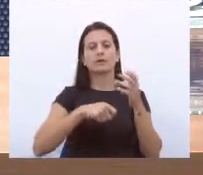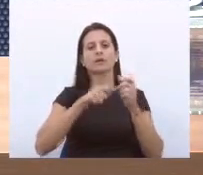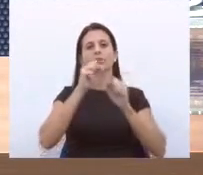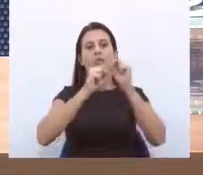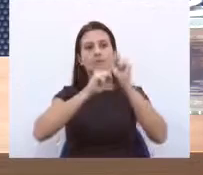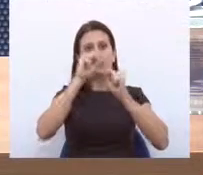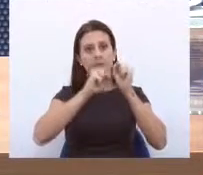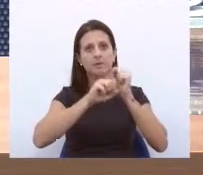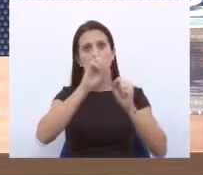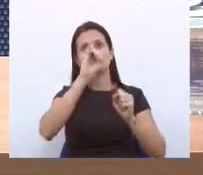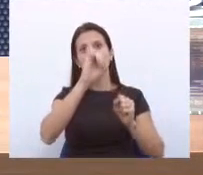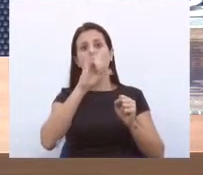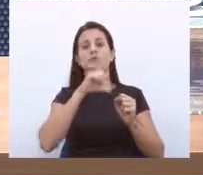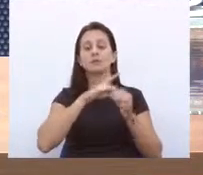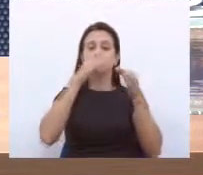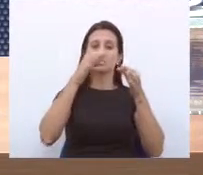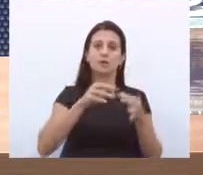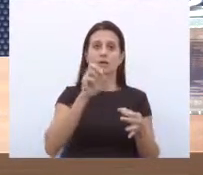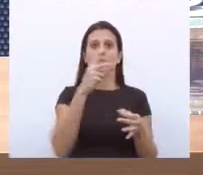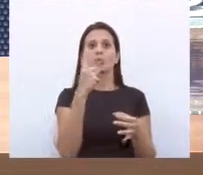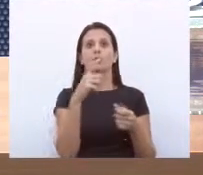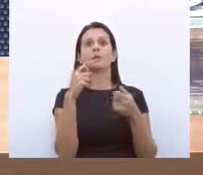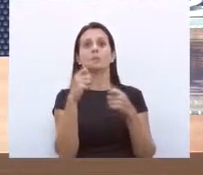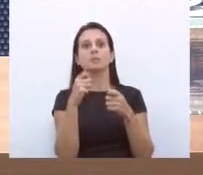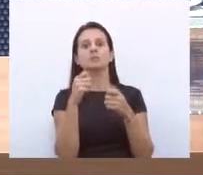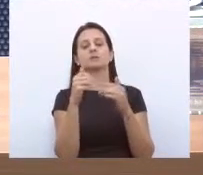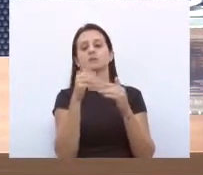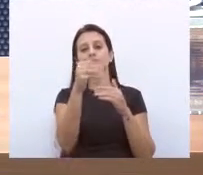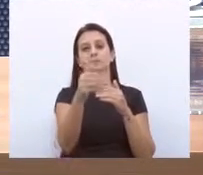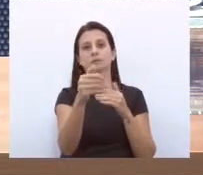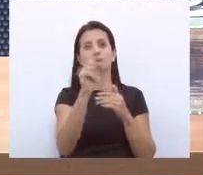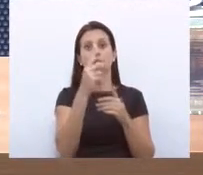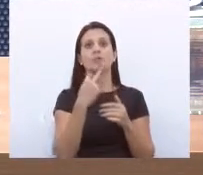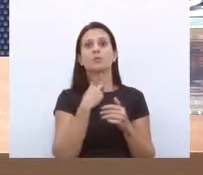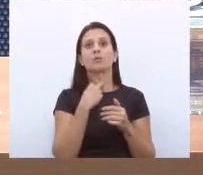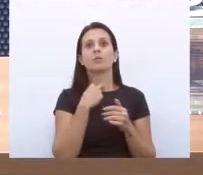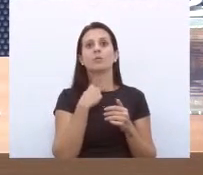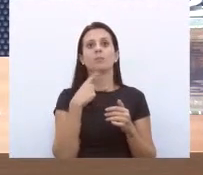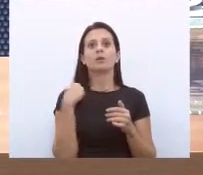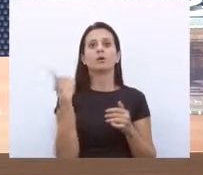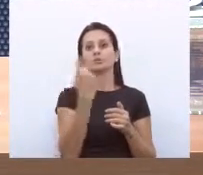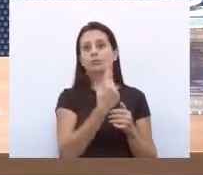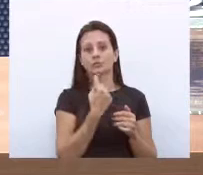empresa, se está correto ou não, precisa se avançar. O que não pode é a gente